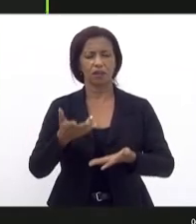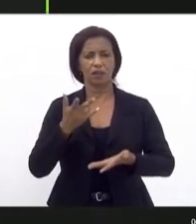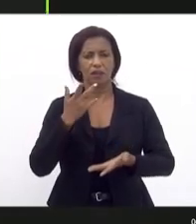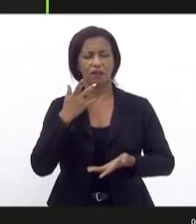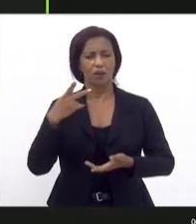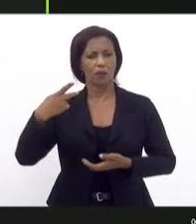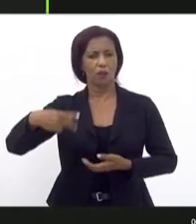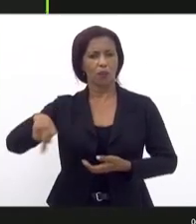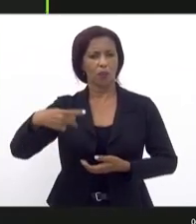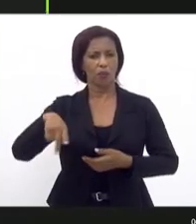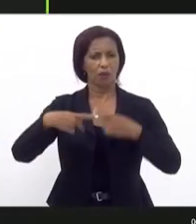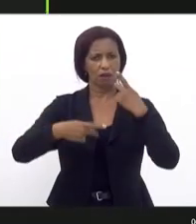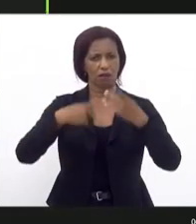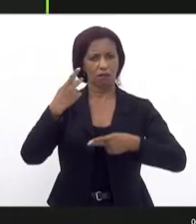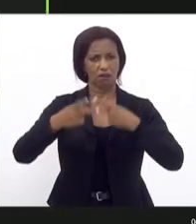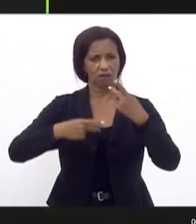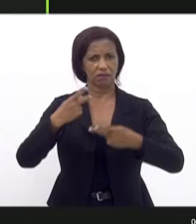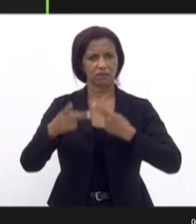popular.